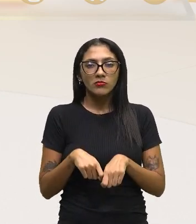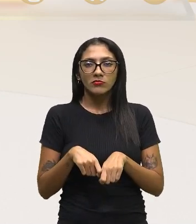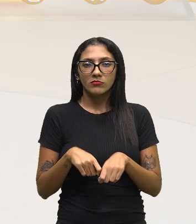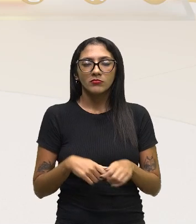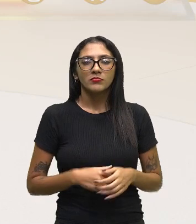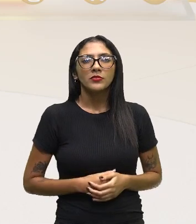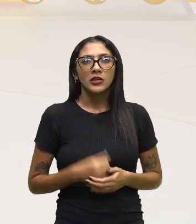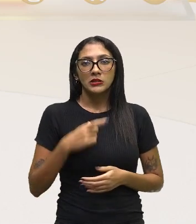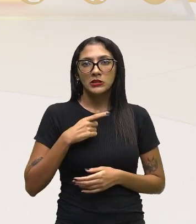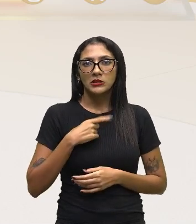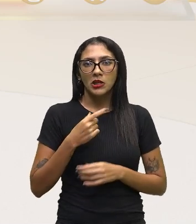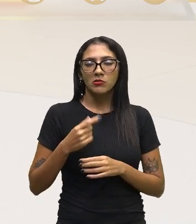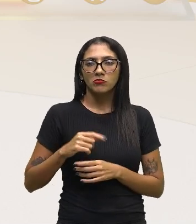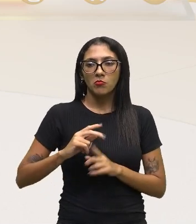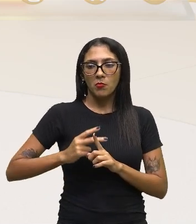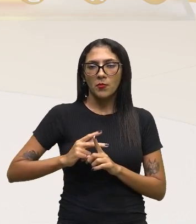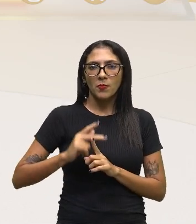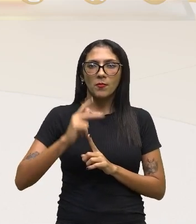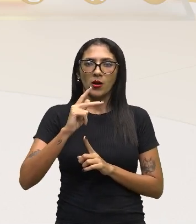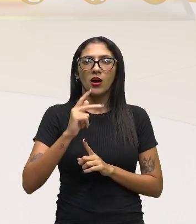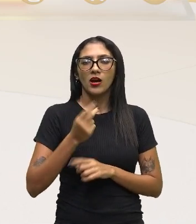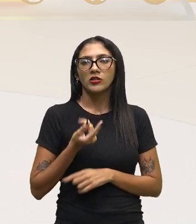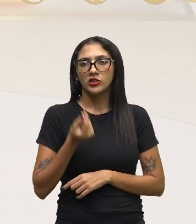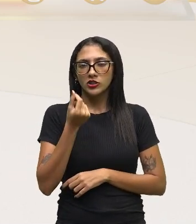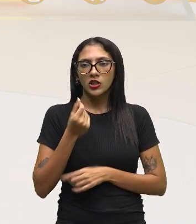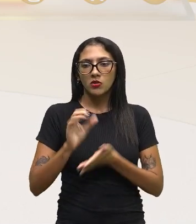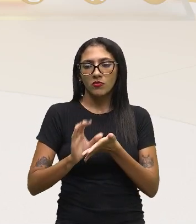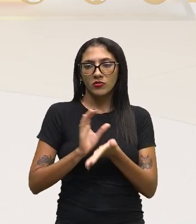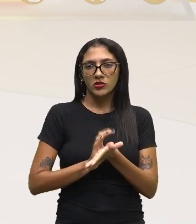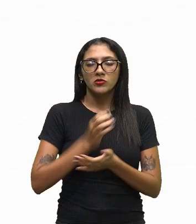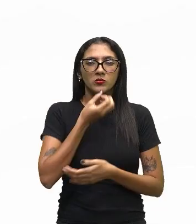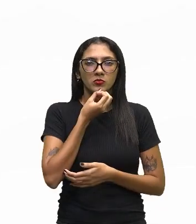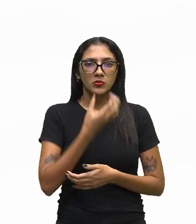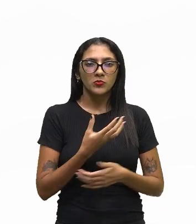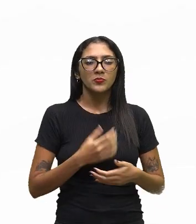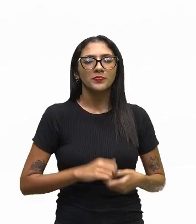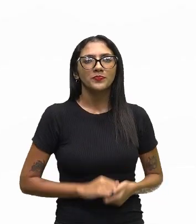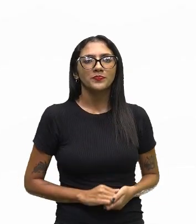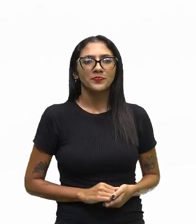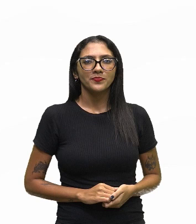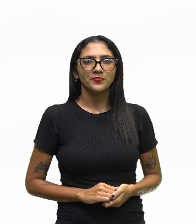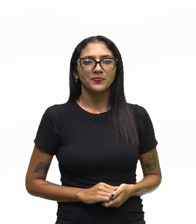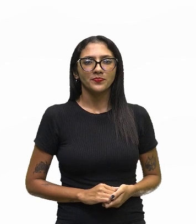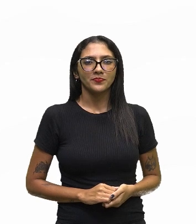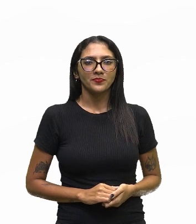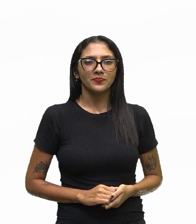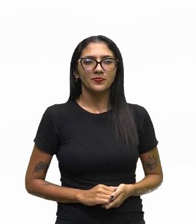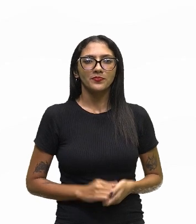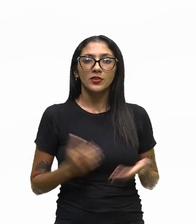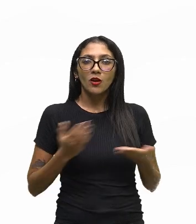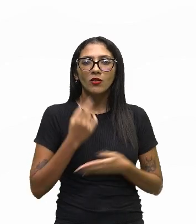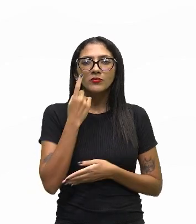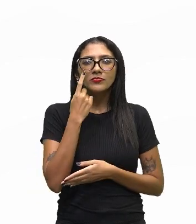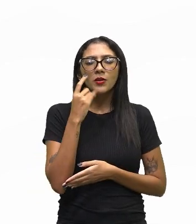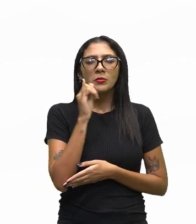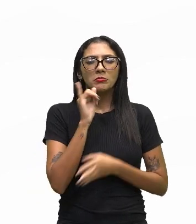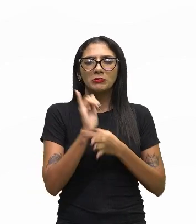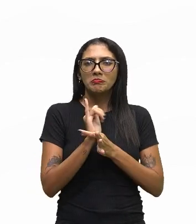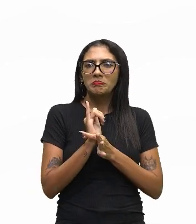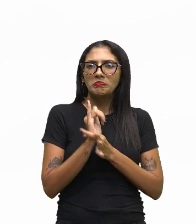próspera e com poucos erros também. Outro fator que a gente tem aqui é a confiança em excesso.